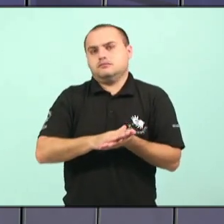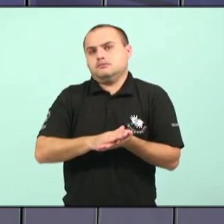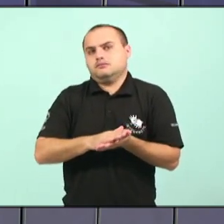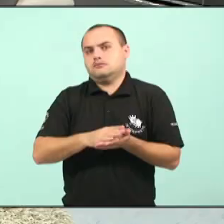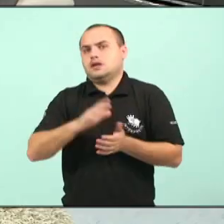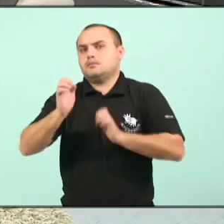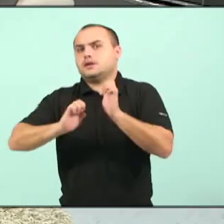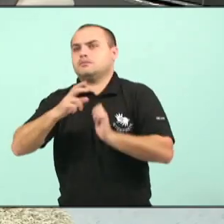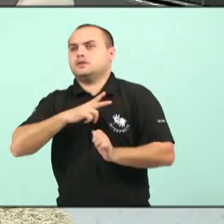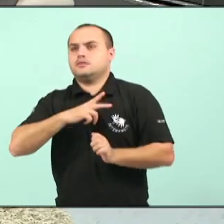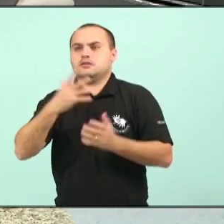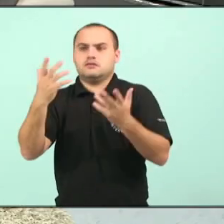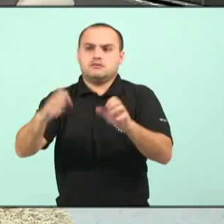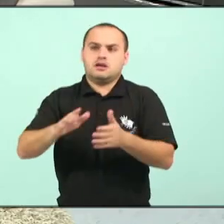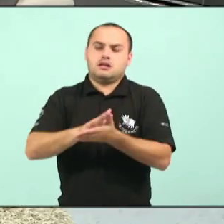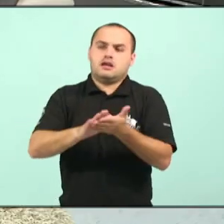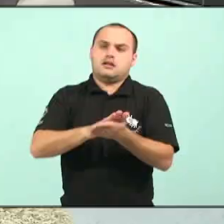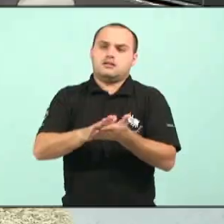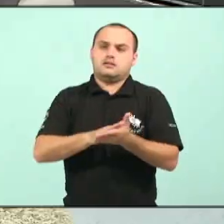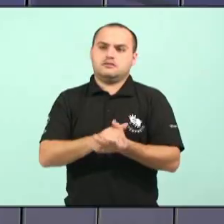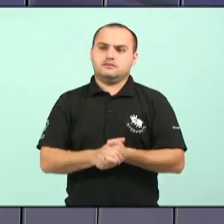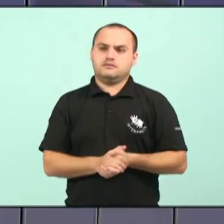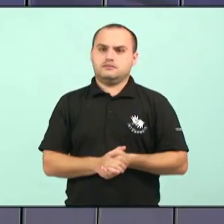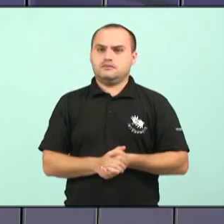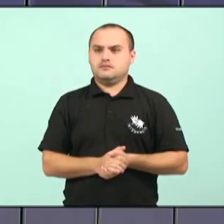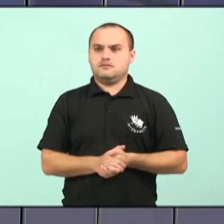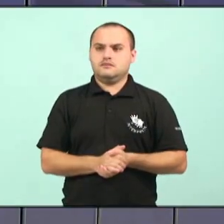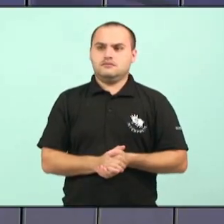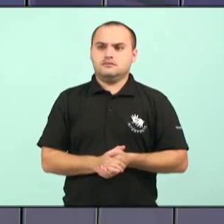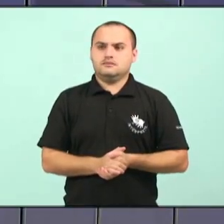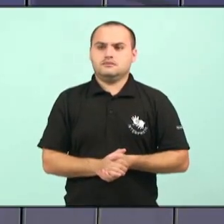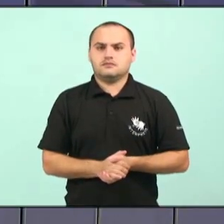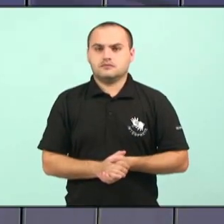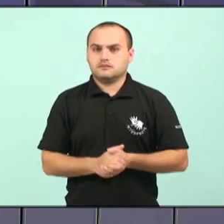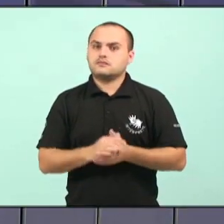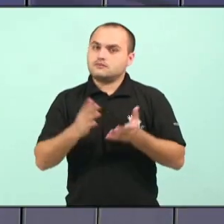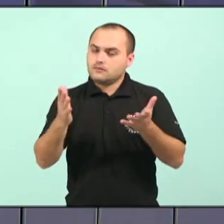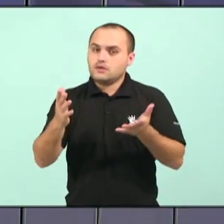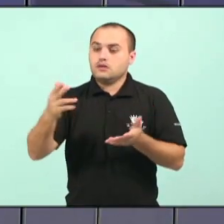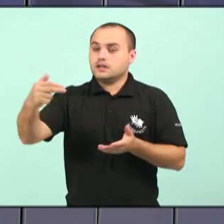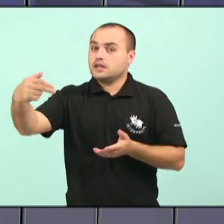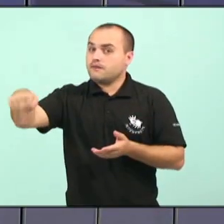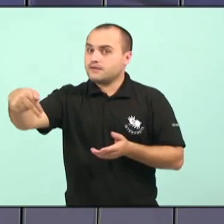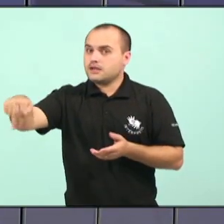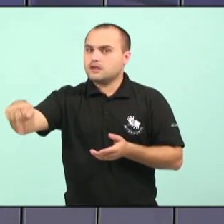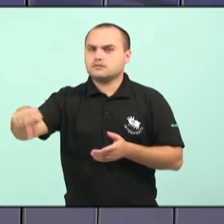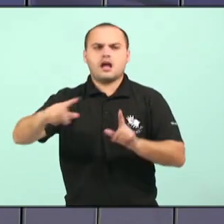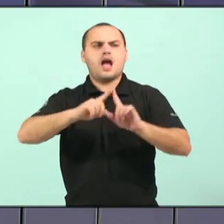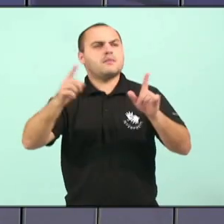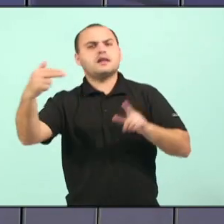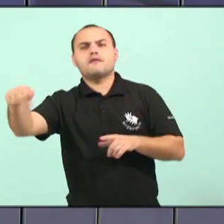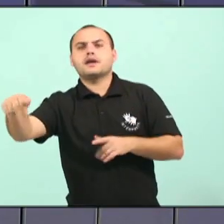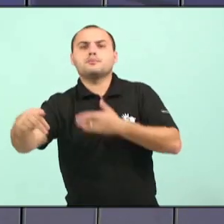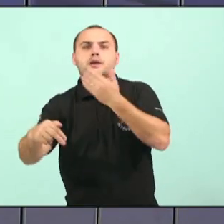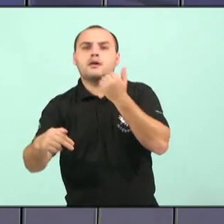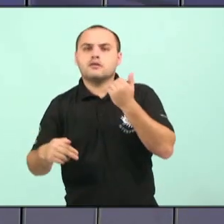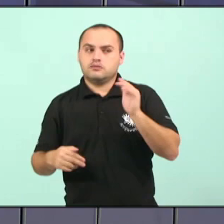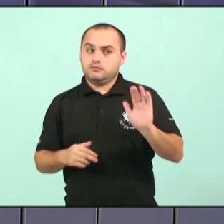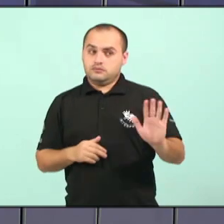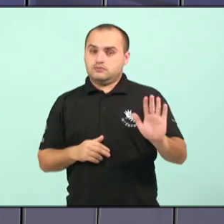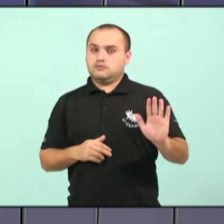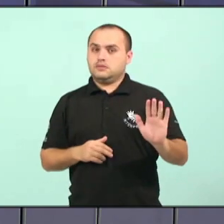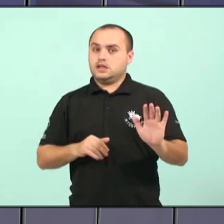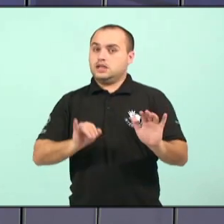iniciativa privada. Né? Os terminais, e eu digo mais, todo o investimento que foi feito, o terminal de Navegantes, as pessoas, mas Navegantes funciona melhor. Primeiro que Itajaí